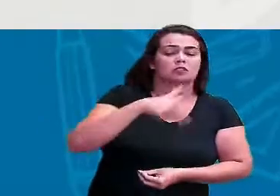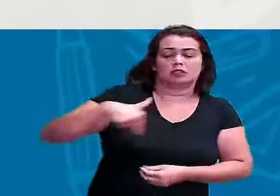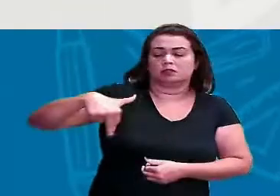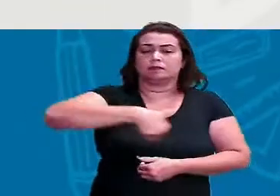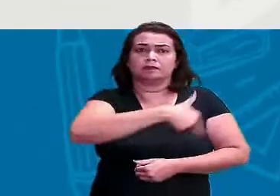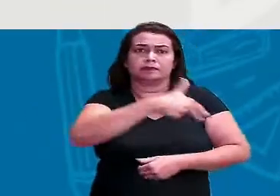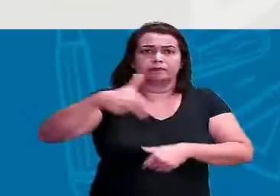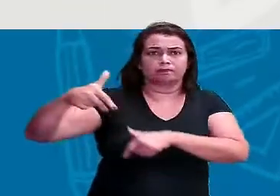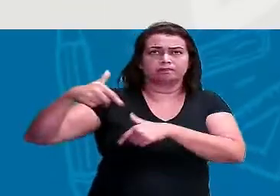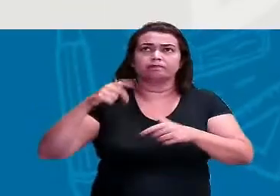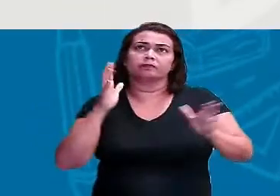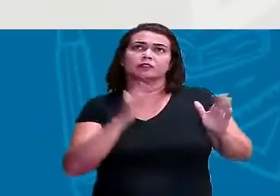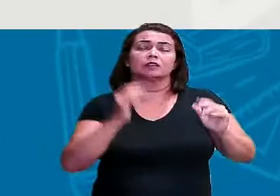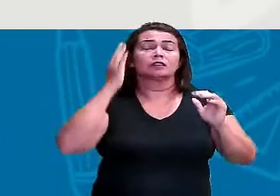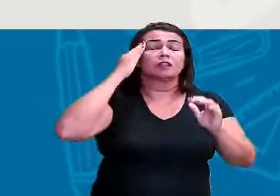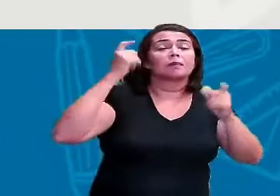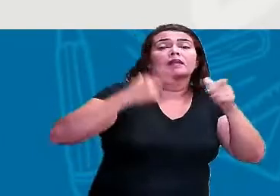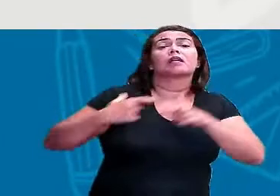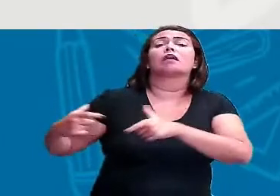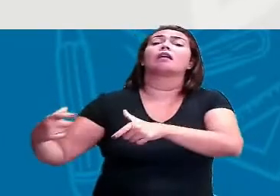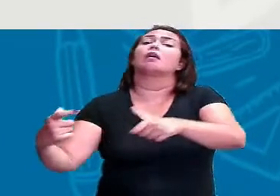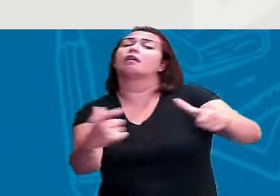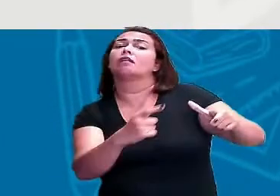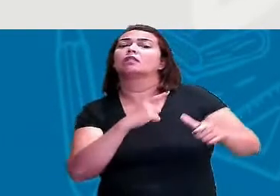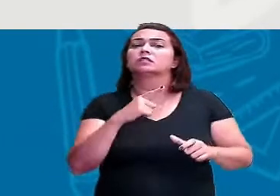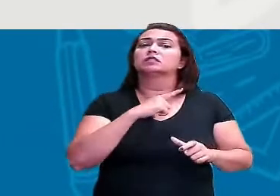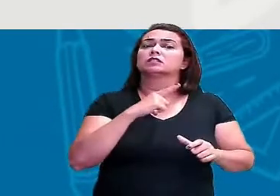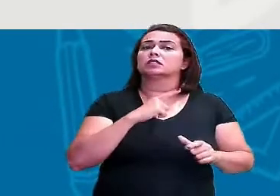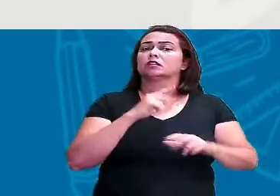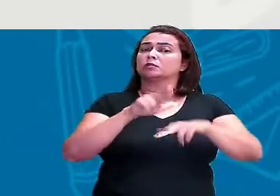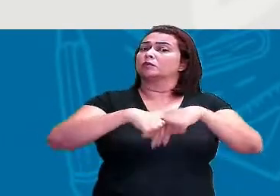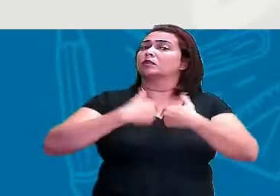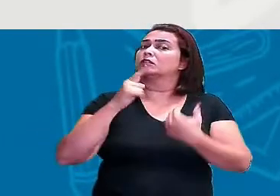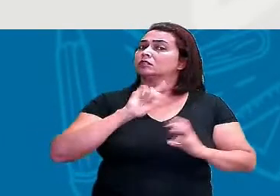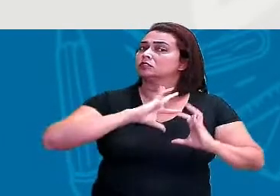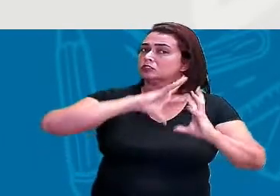utilizando dessas orientações geográficas.